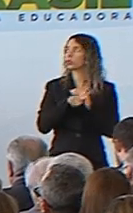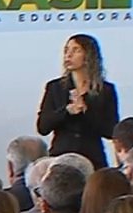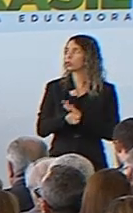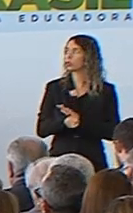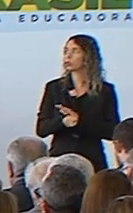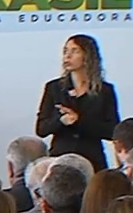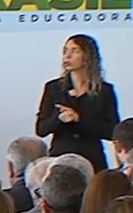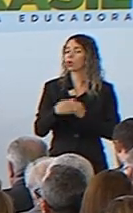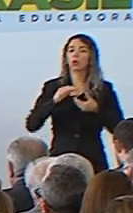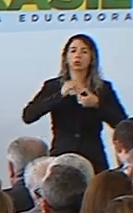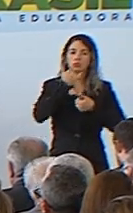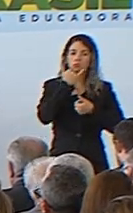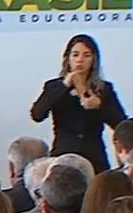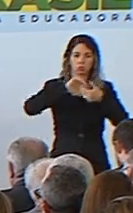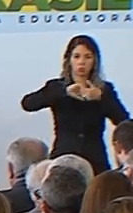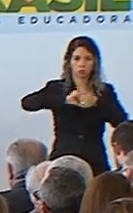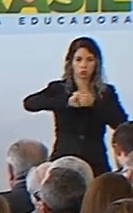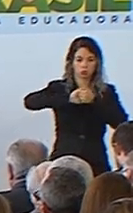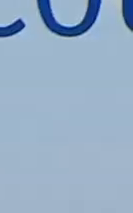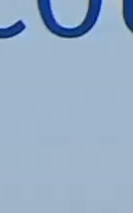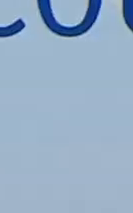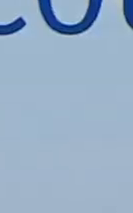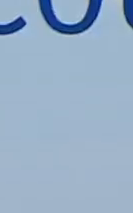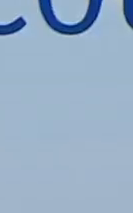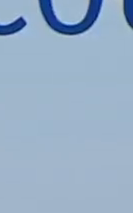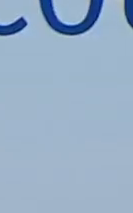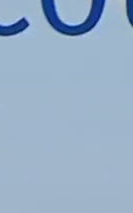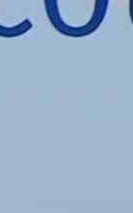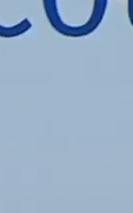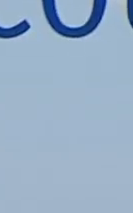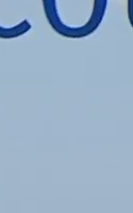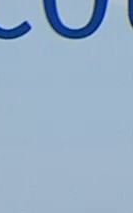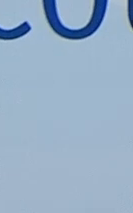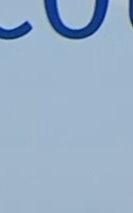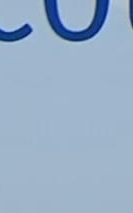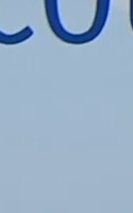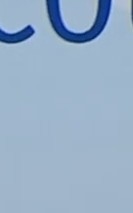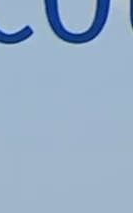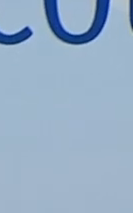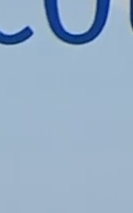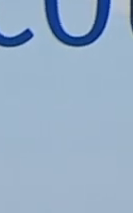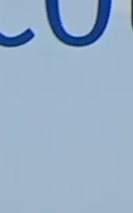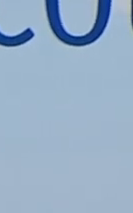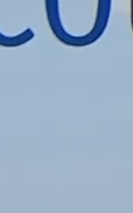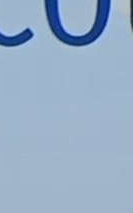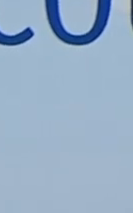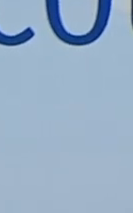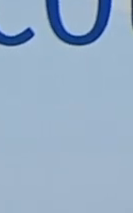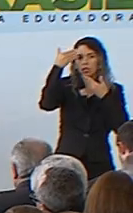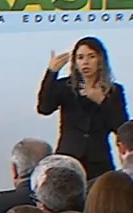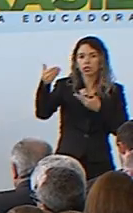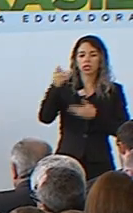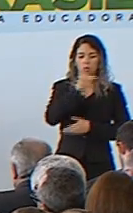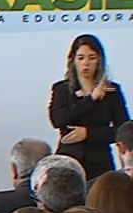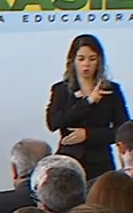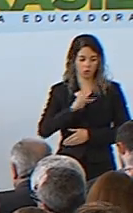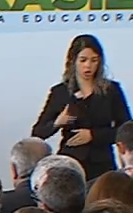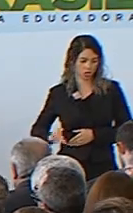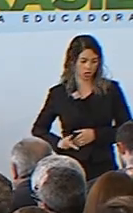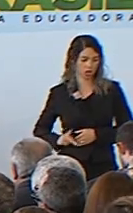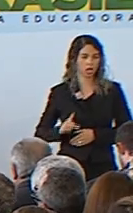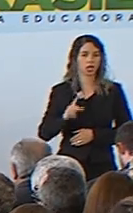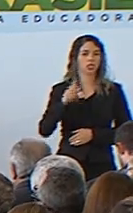Ministro Ricardo berzoini em nome dele eu quero agradecer a Presidenta da República